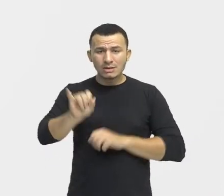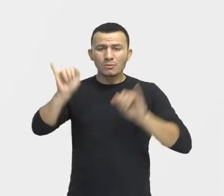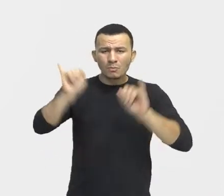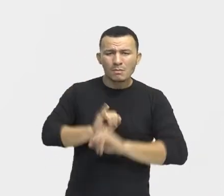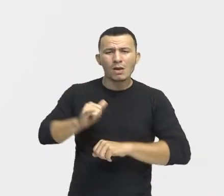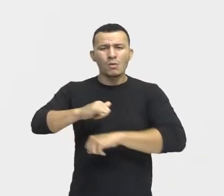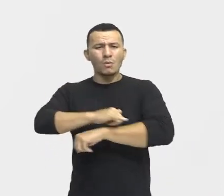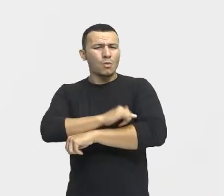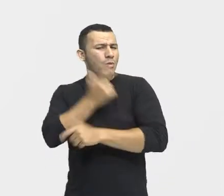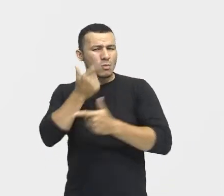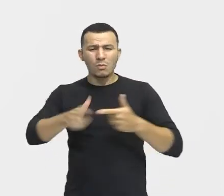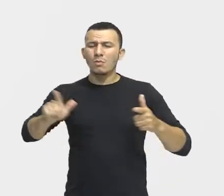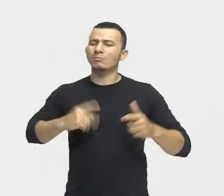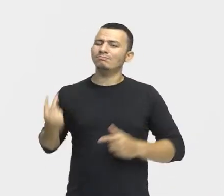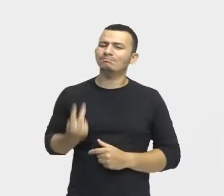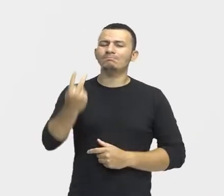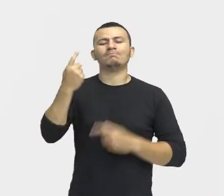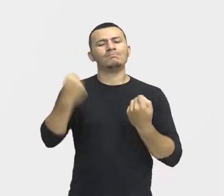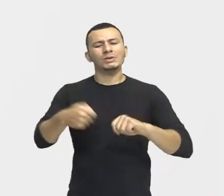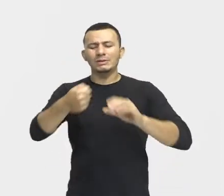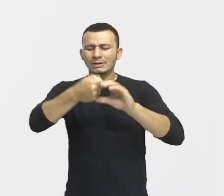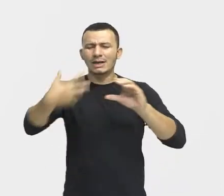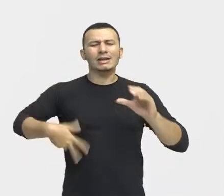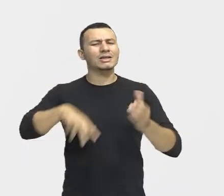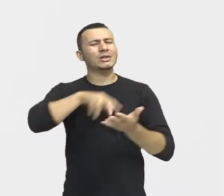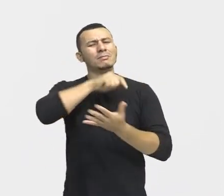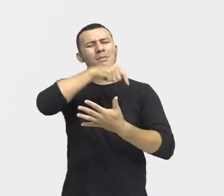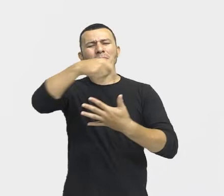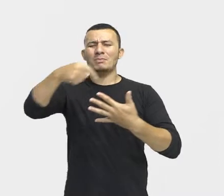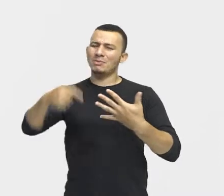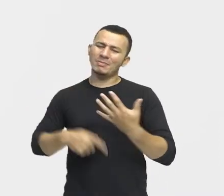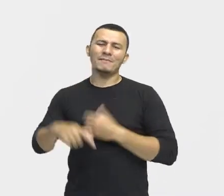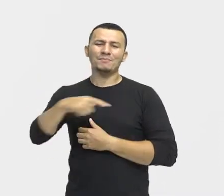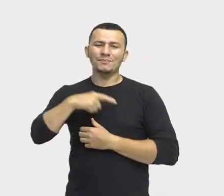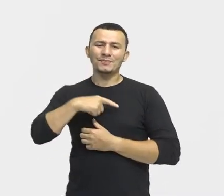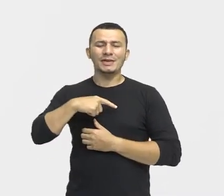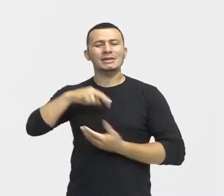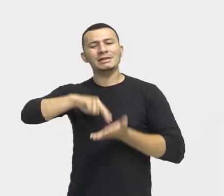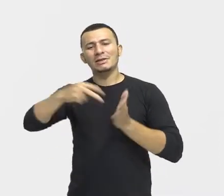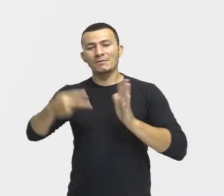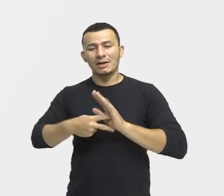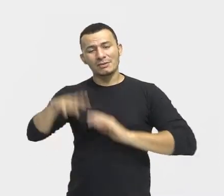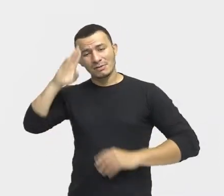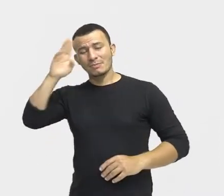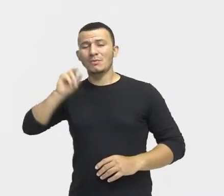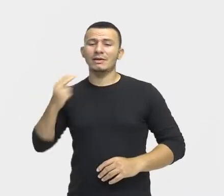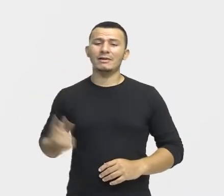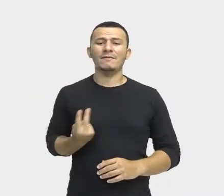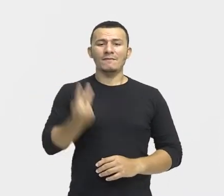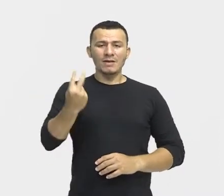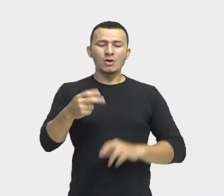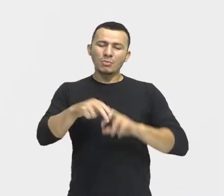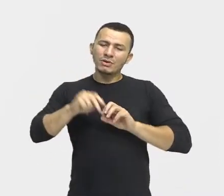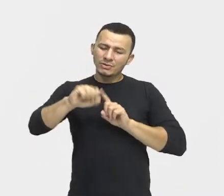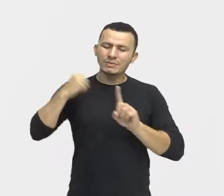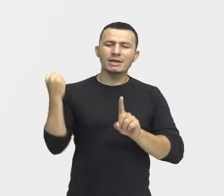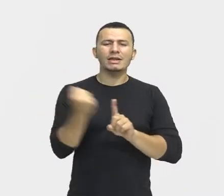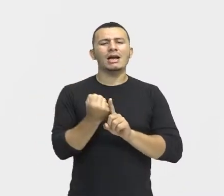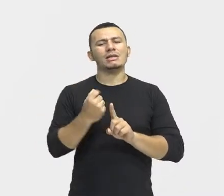nossas características físicas diversas que existem, vamos valorizar, porque a beleza da humanidade está realmente nisso,